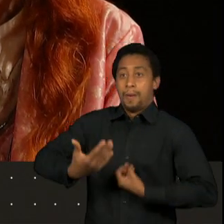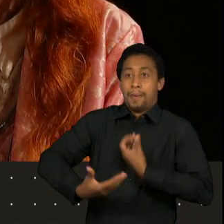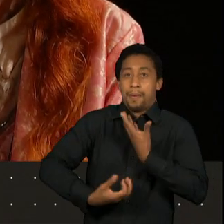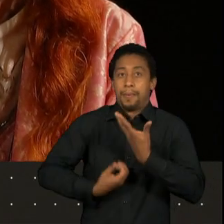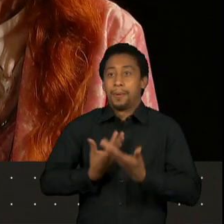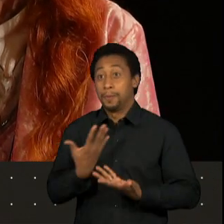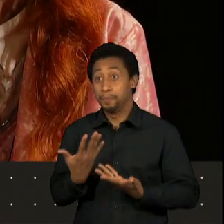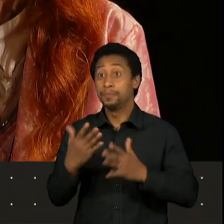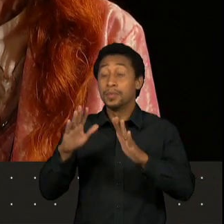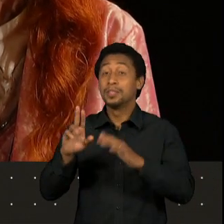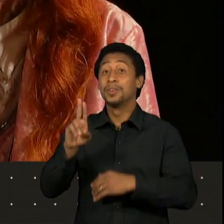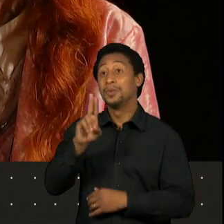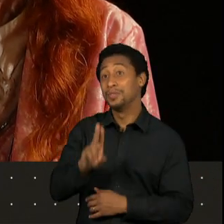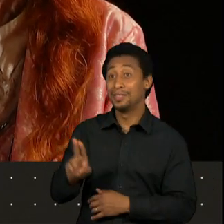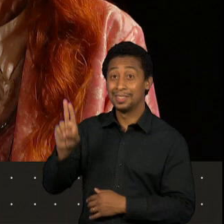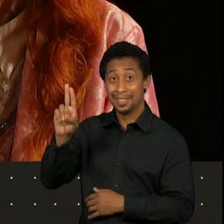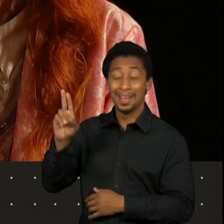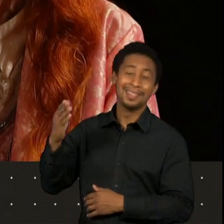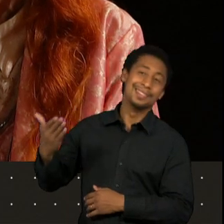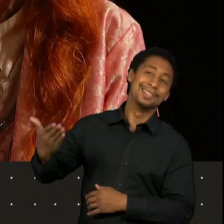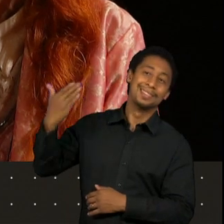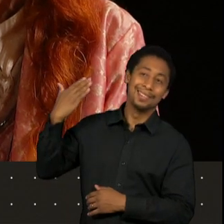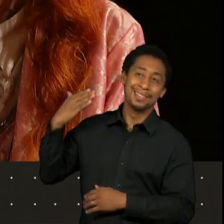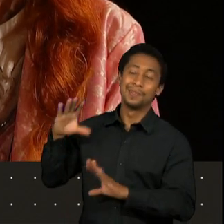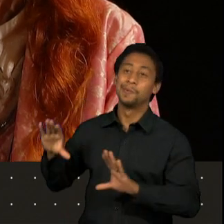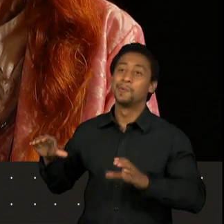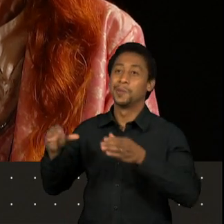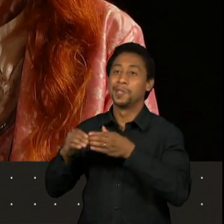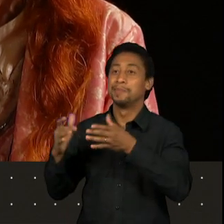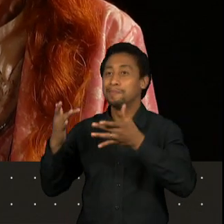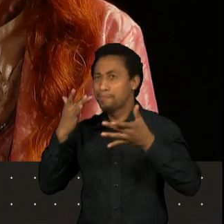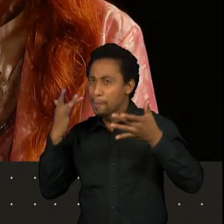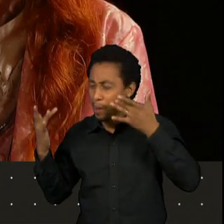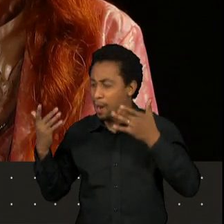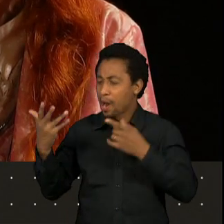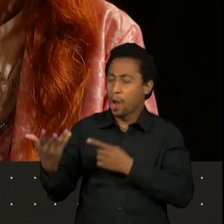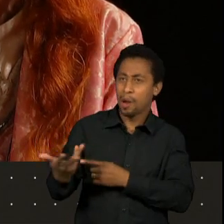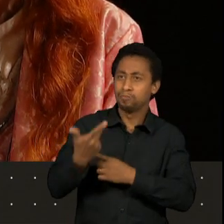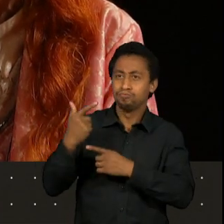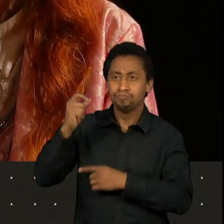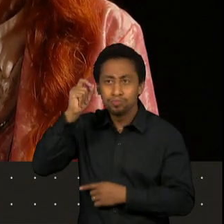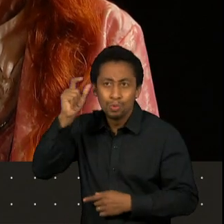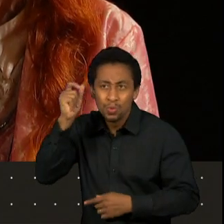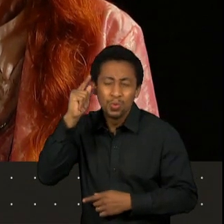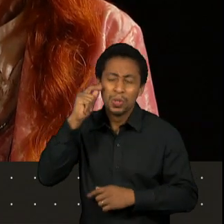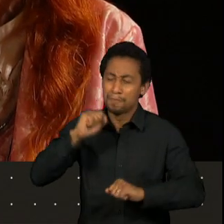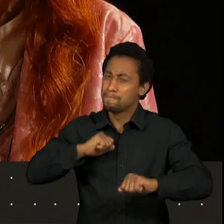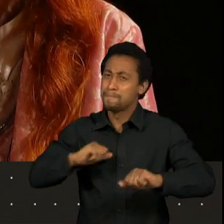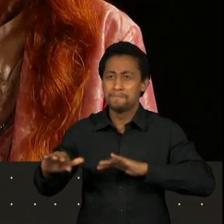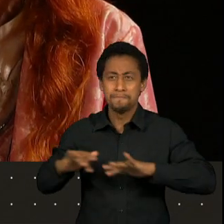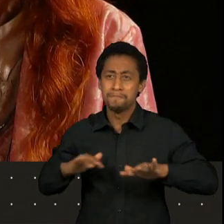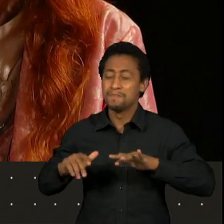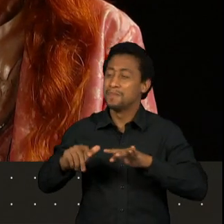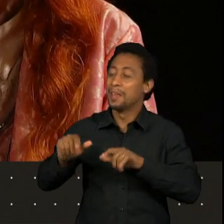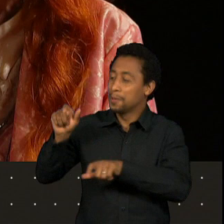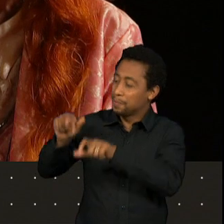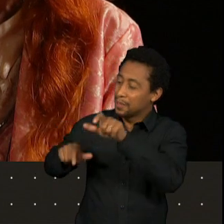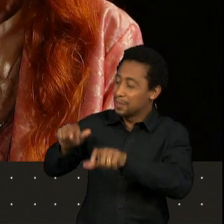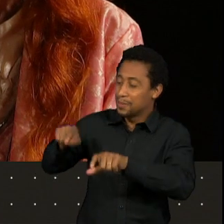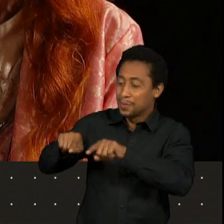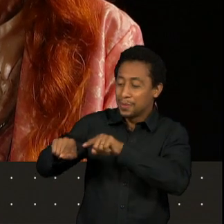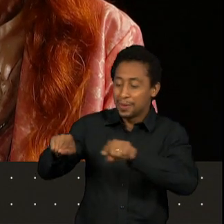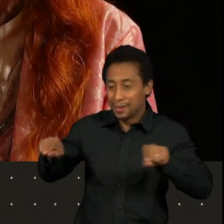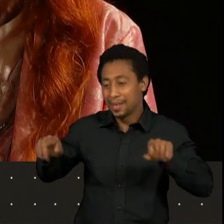na universidade dessa época muito efervescente, onde artistas de vanguarda, alunos